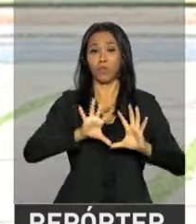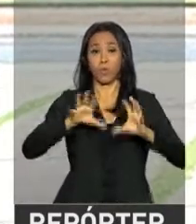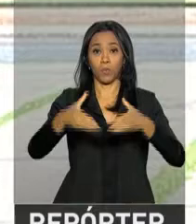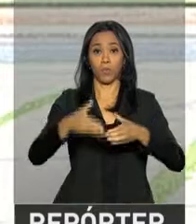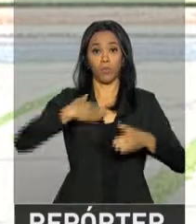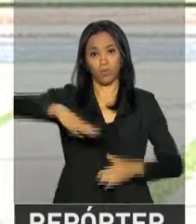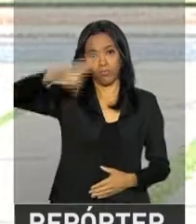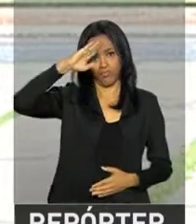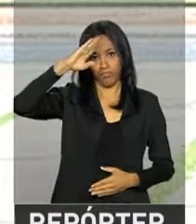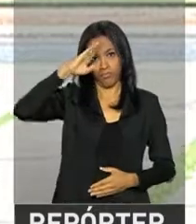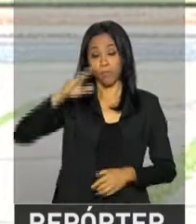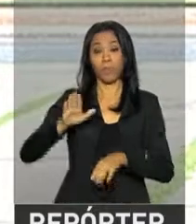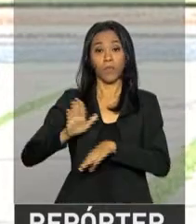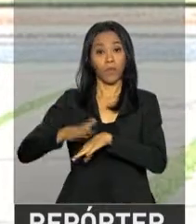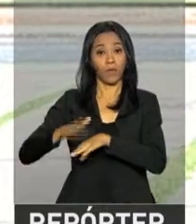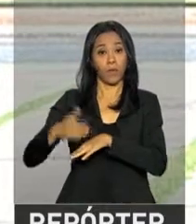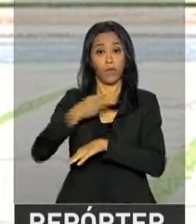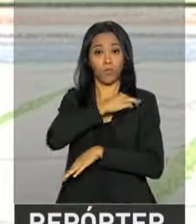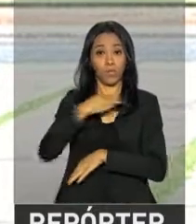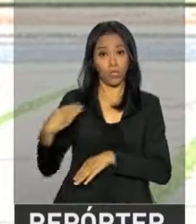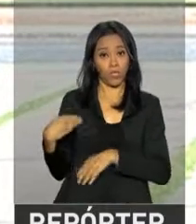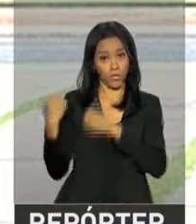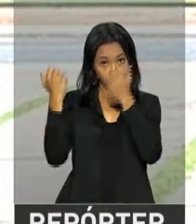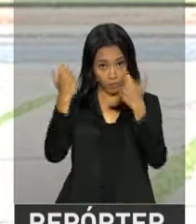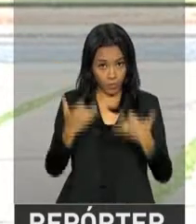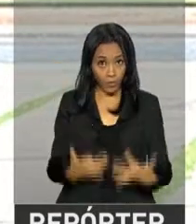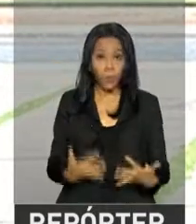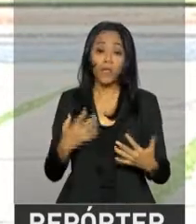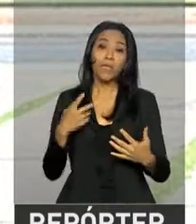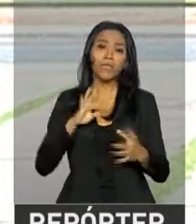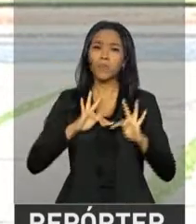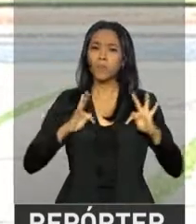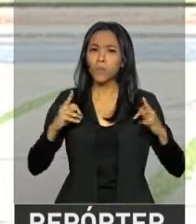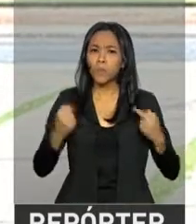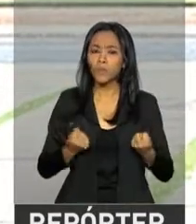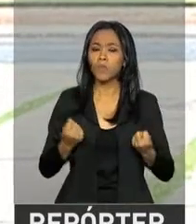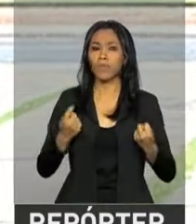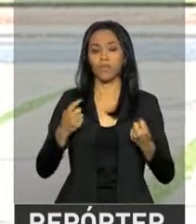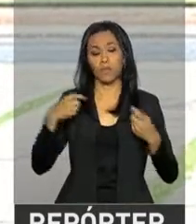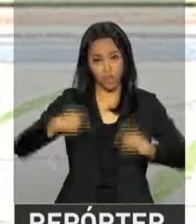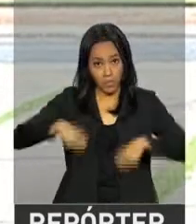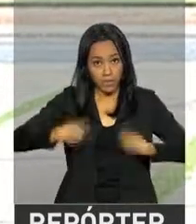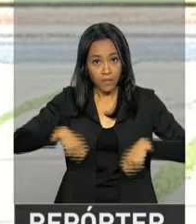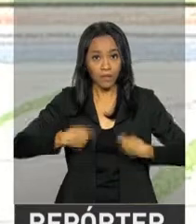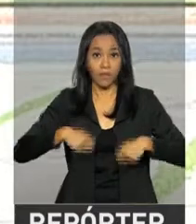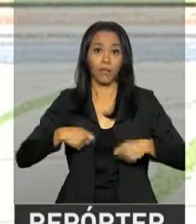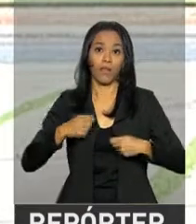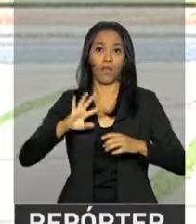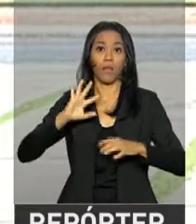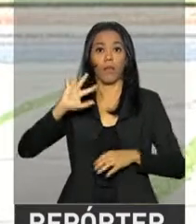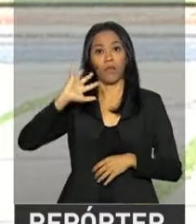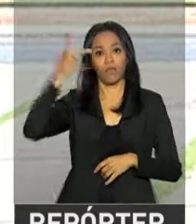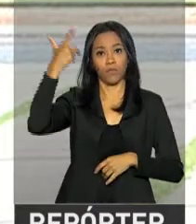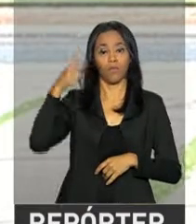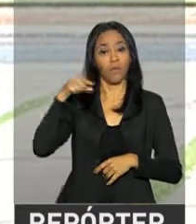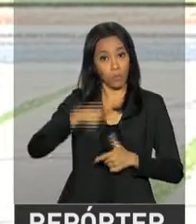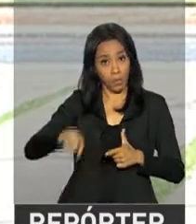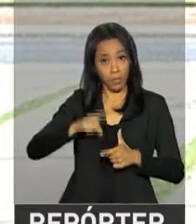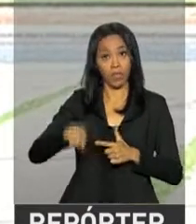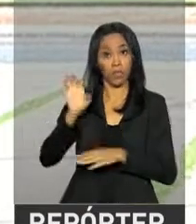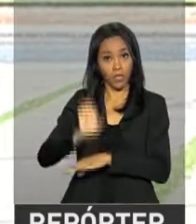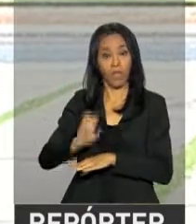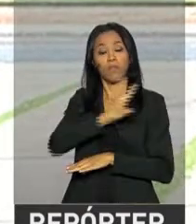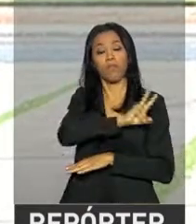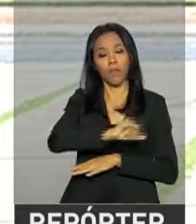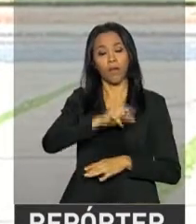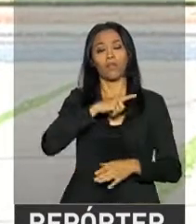segundo o ministro Raul Jungmann, todos os recursos necessários para a realização da intervenção no Estado estarão disponíveis assim que